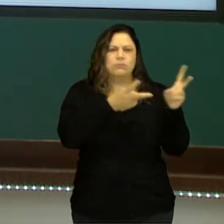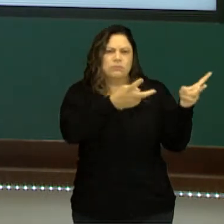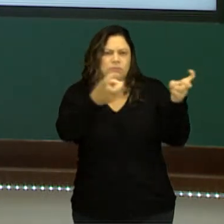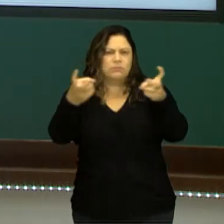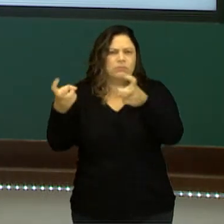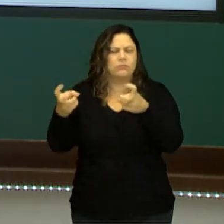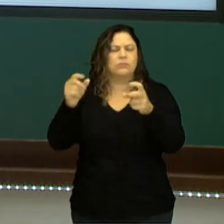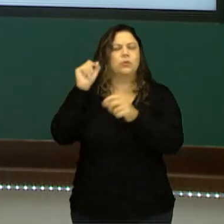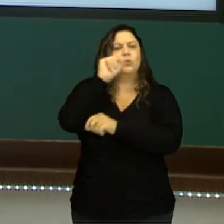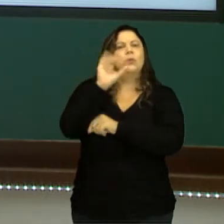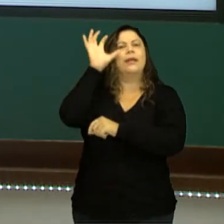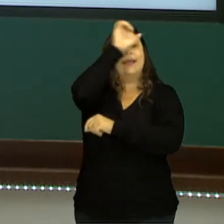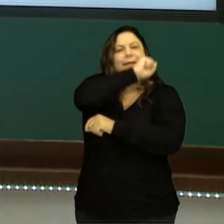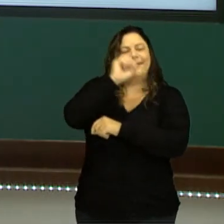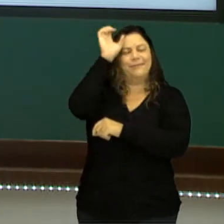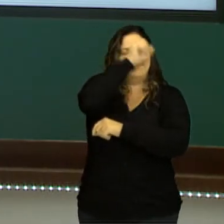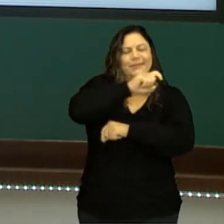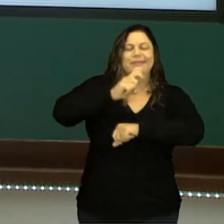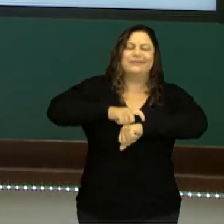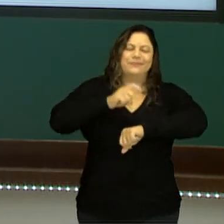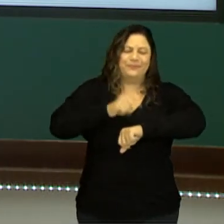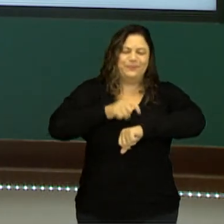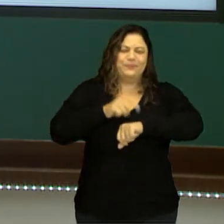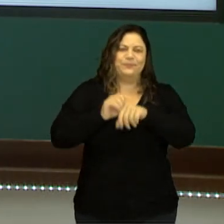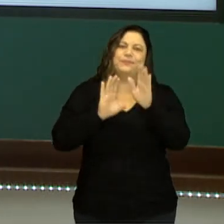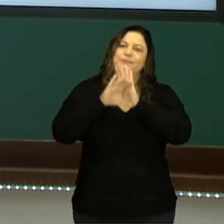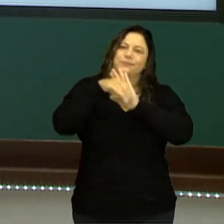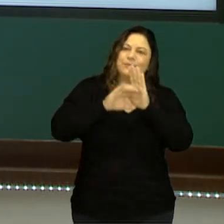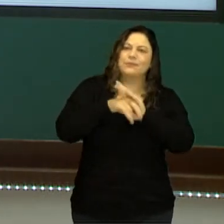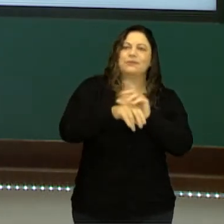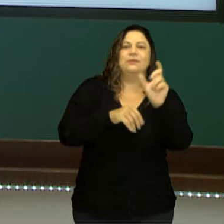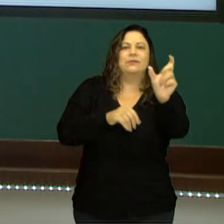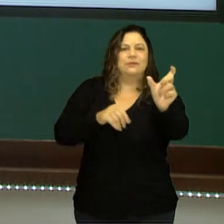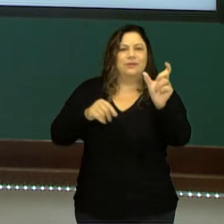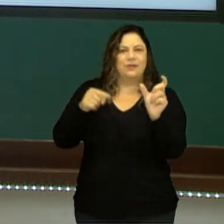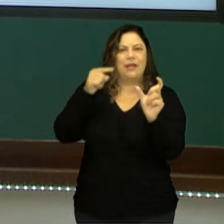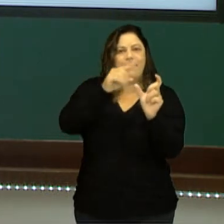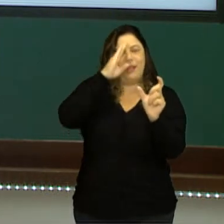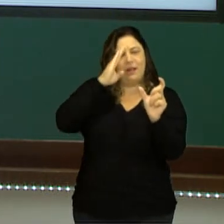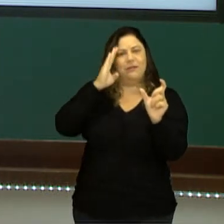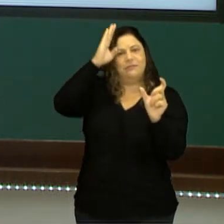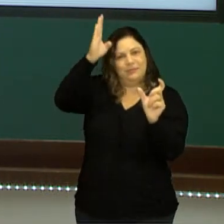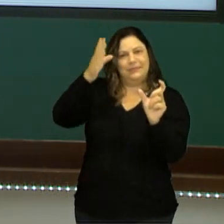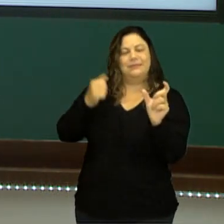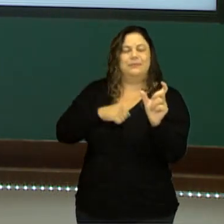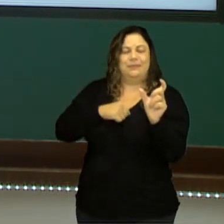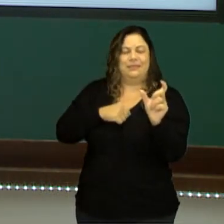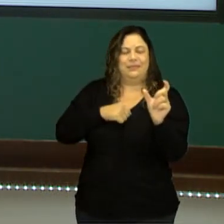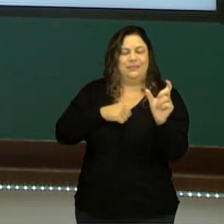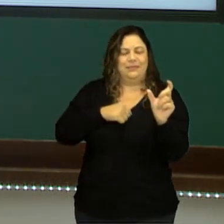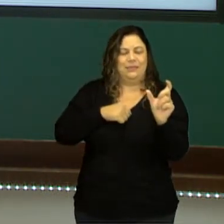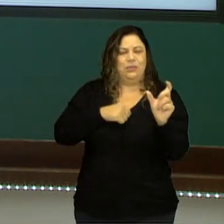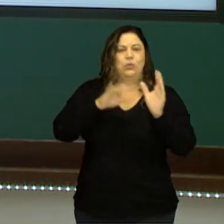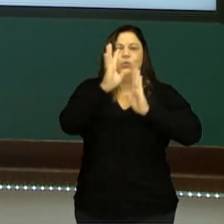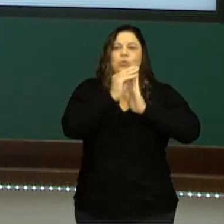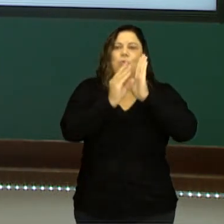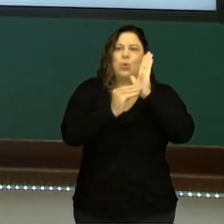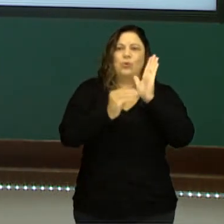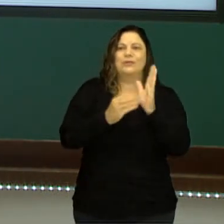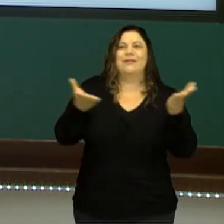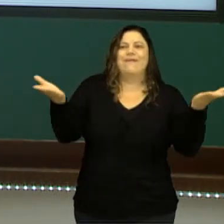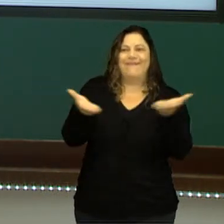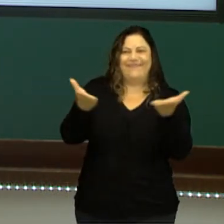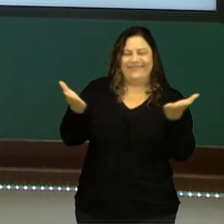o momento, que são os conceitos, as palavras-chave, o conteúdo que você aprendeu até o momento, e você consegue